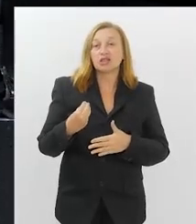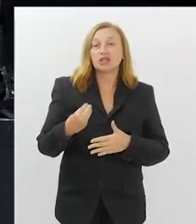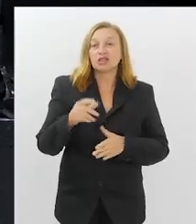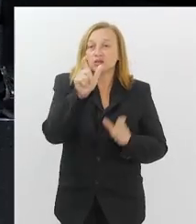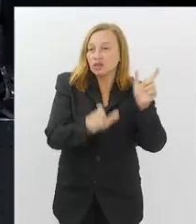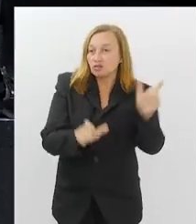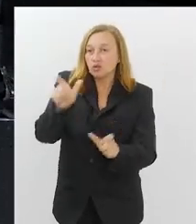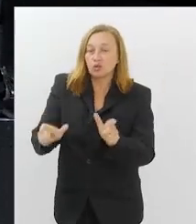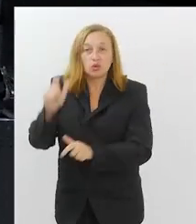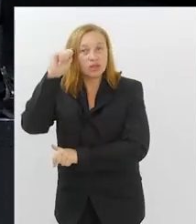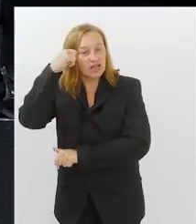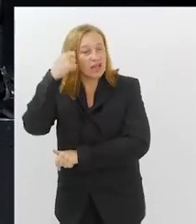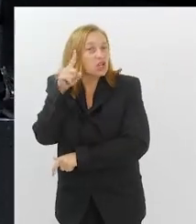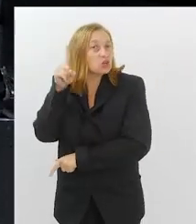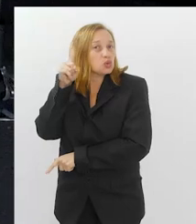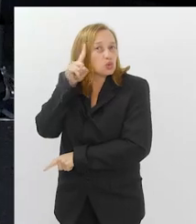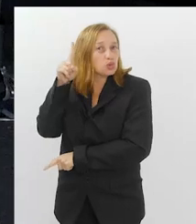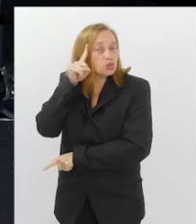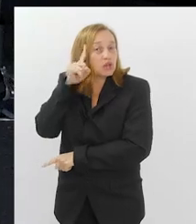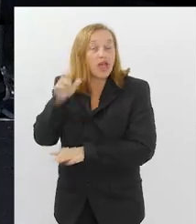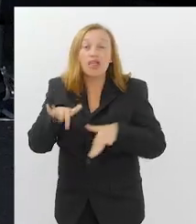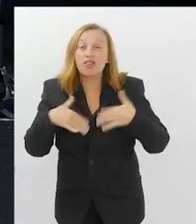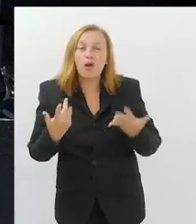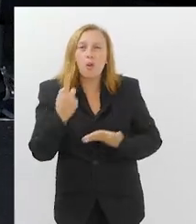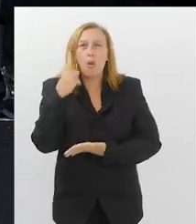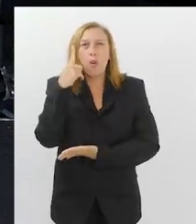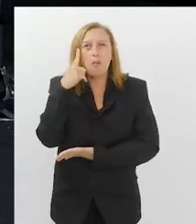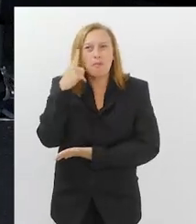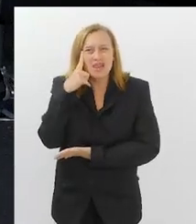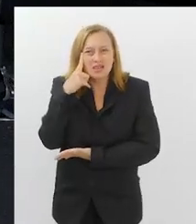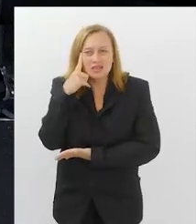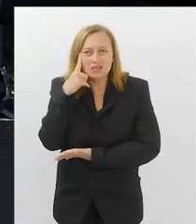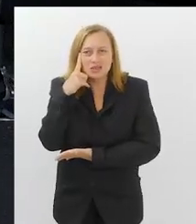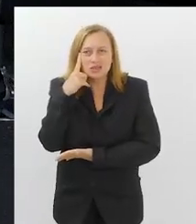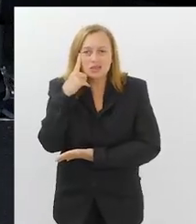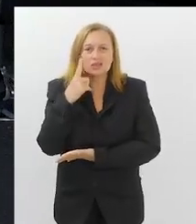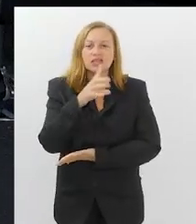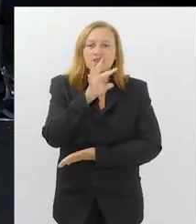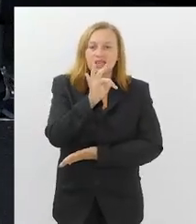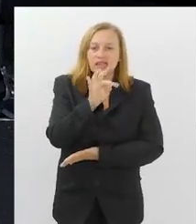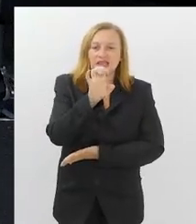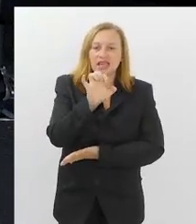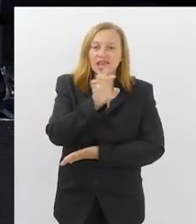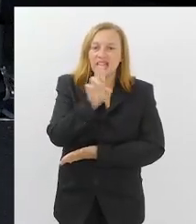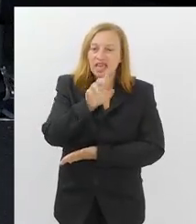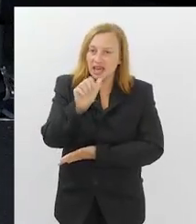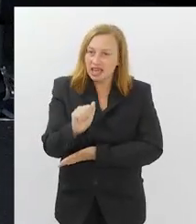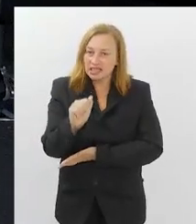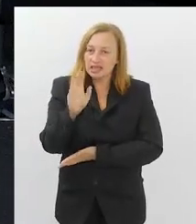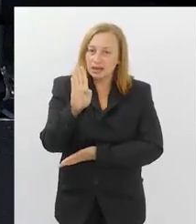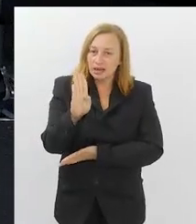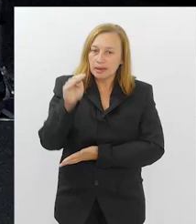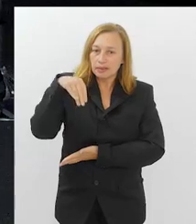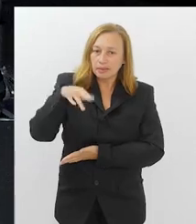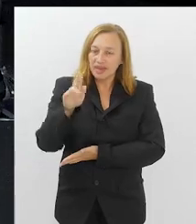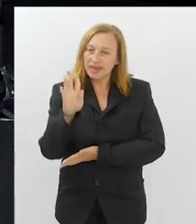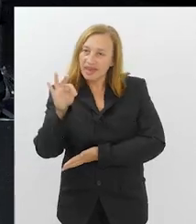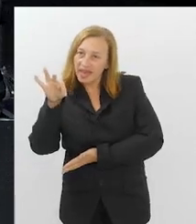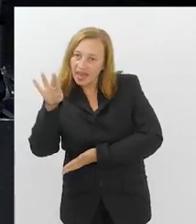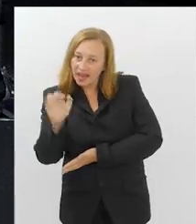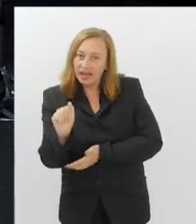dia. Então, eu penso muito, tanto Tereza de Benguela, quanto Esperança